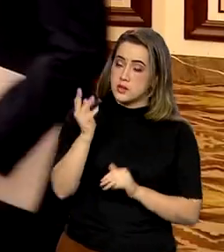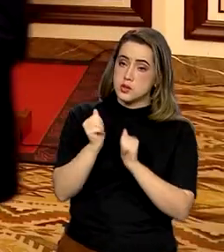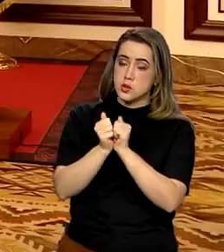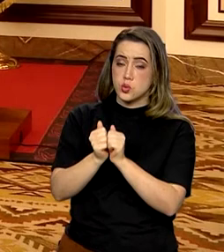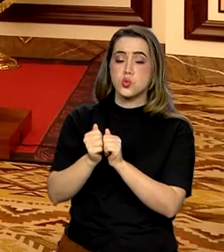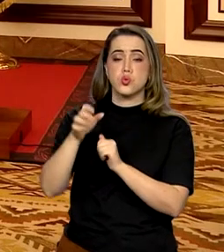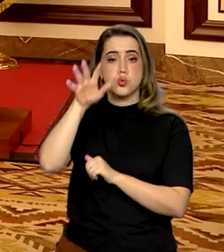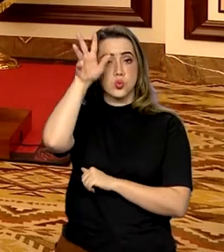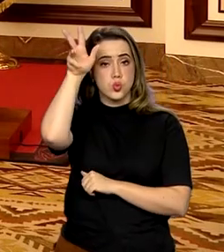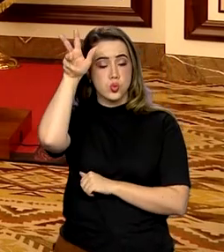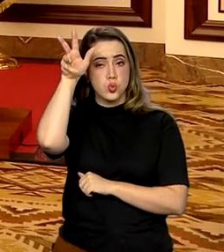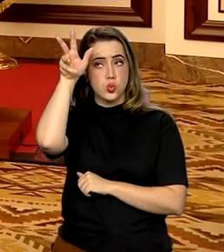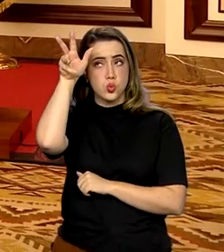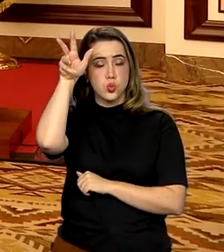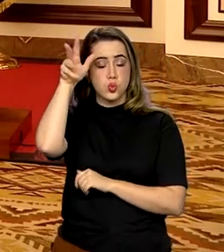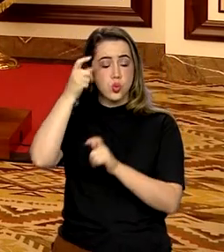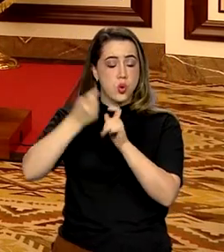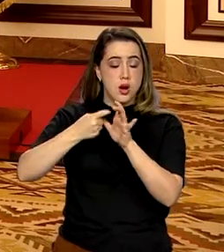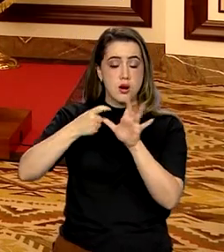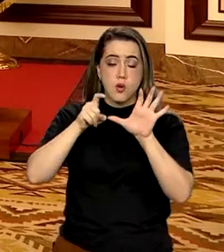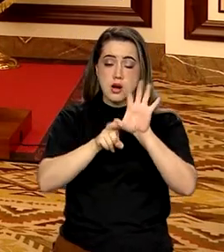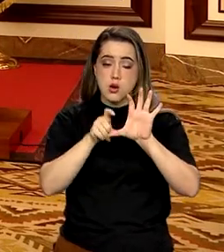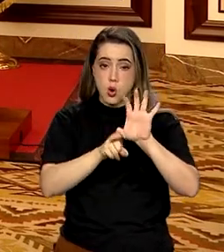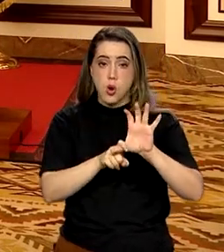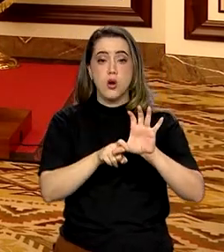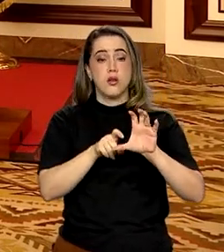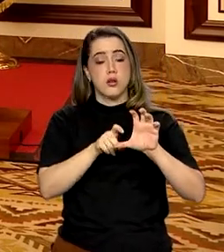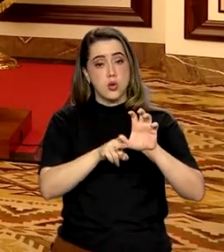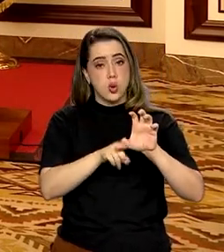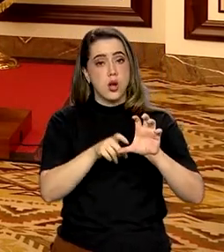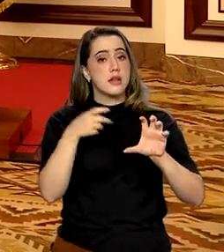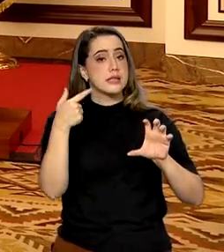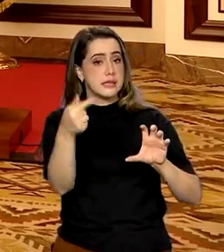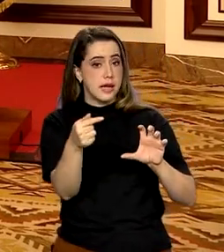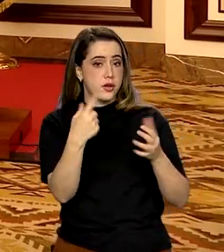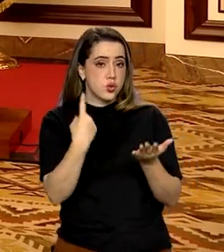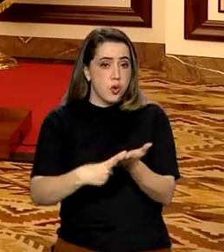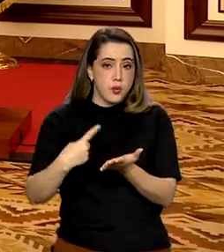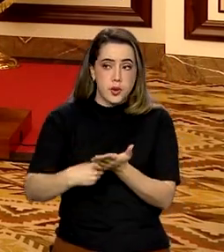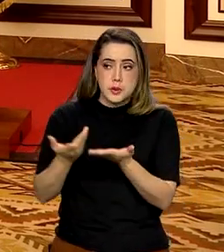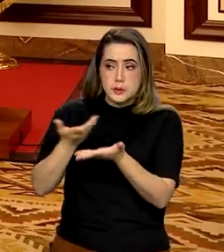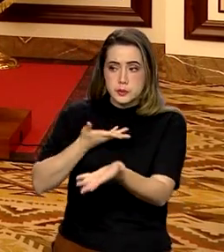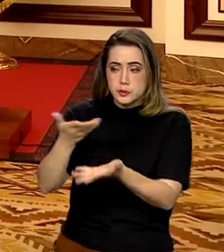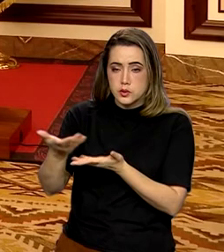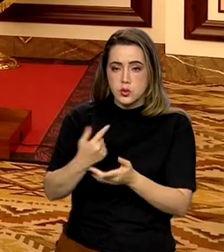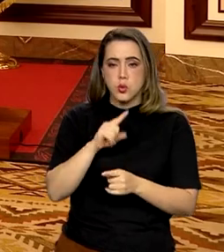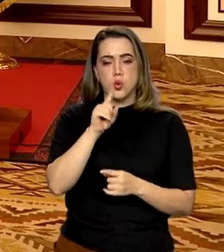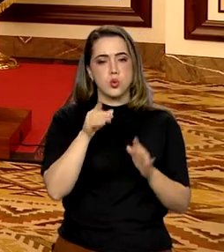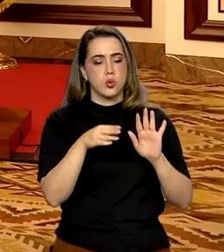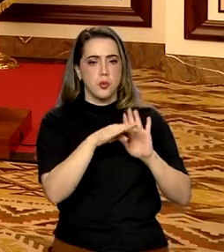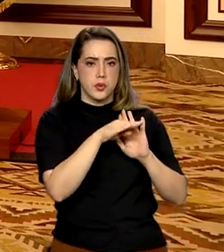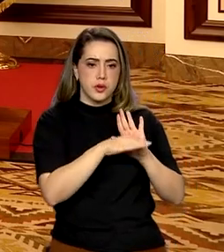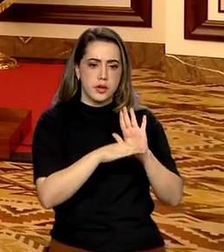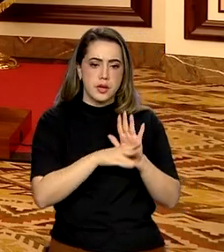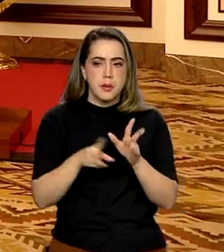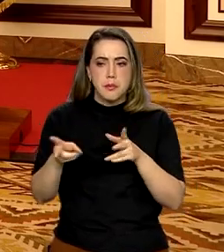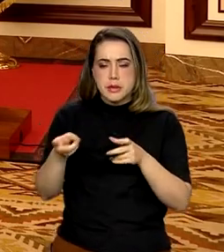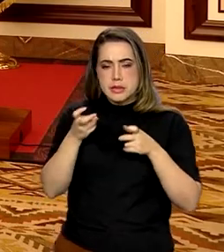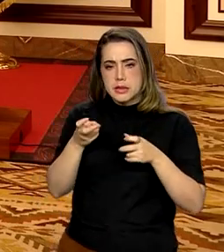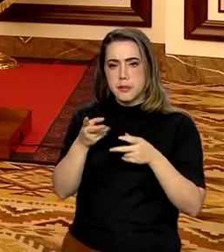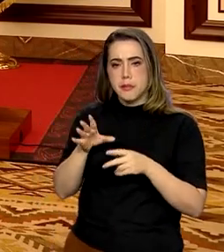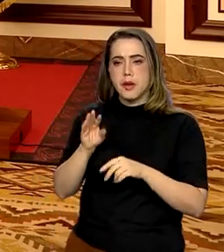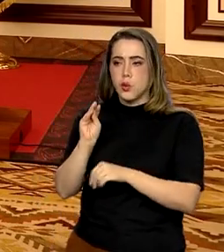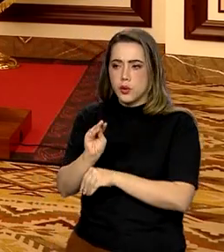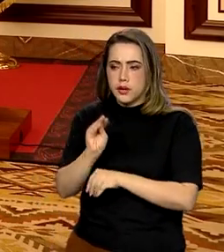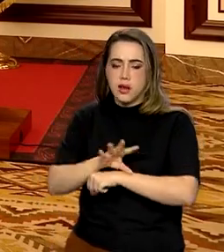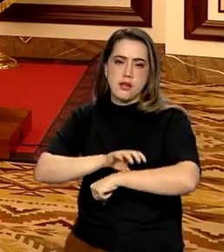assinaram 7 acordos de cooperação, entre eles um programa para diagnóstico e tratamento da hanseníase e uma